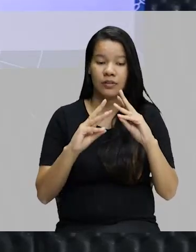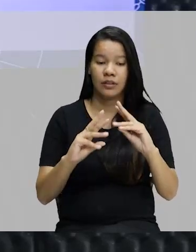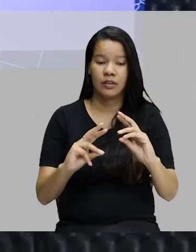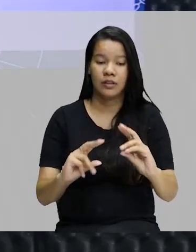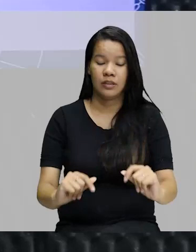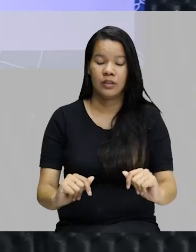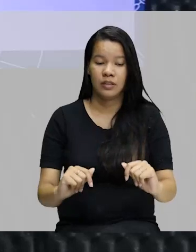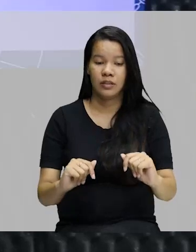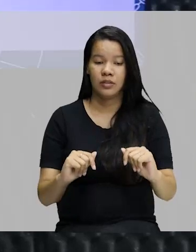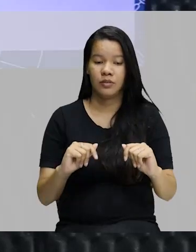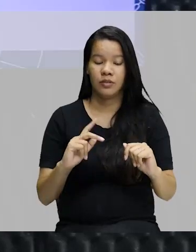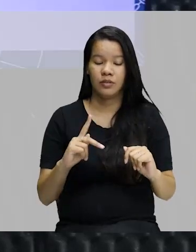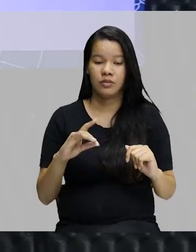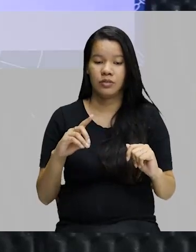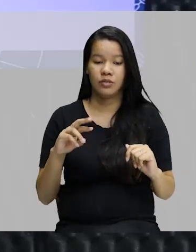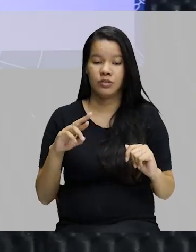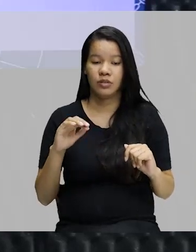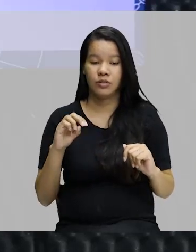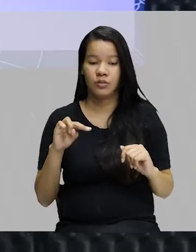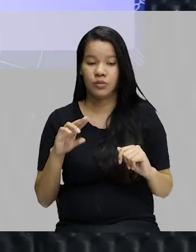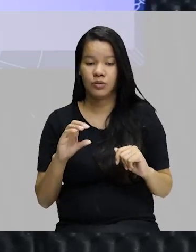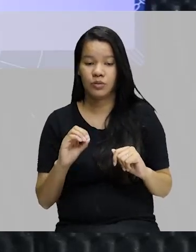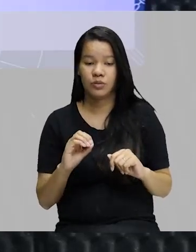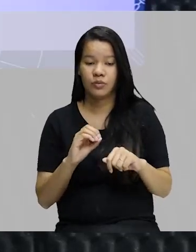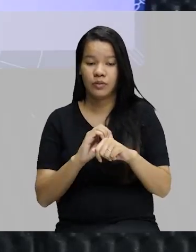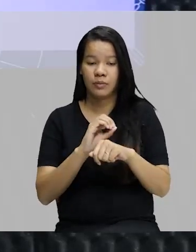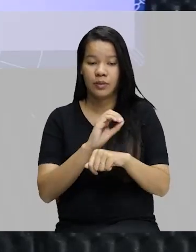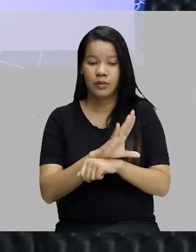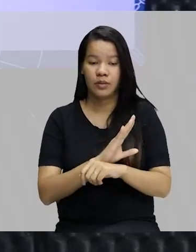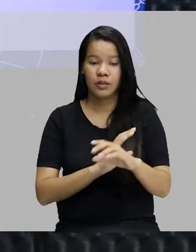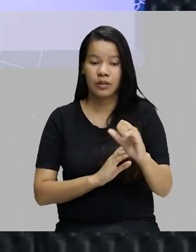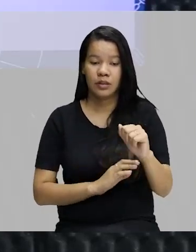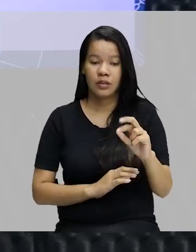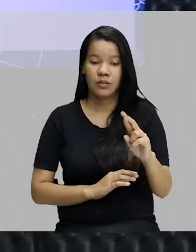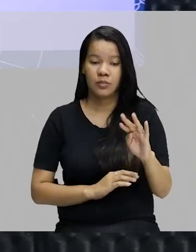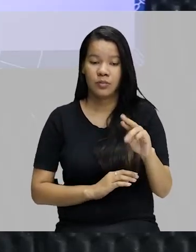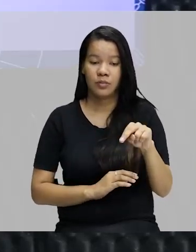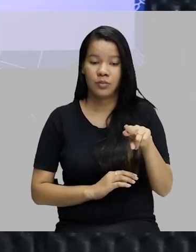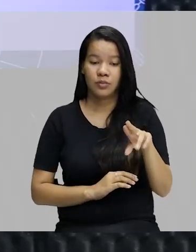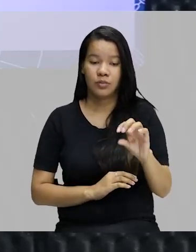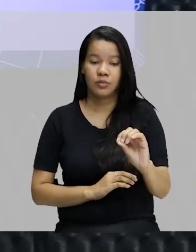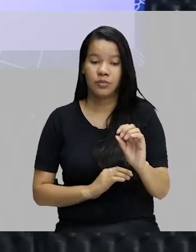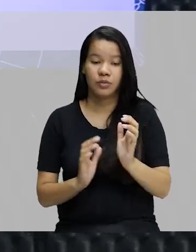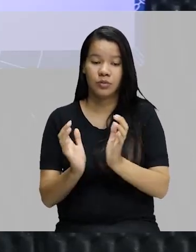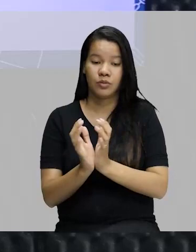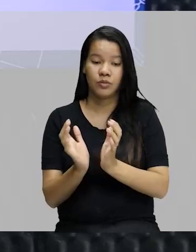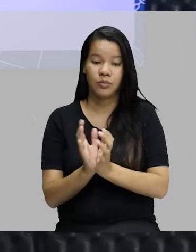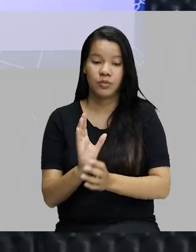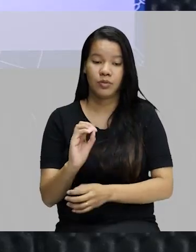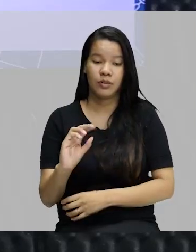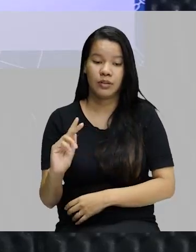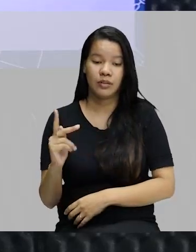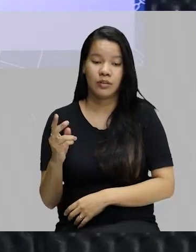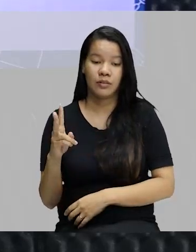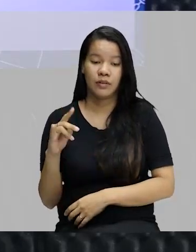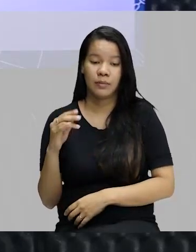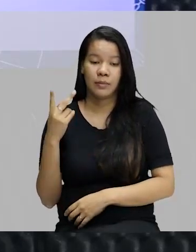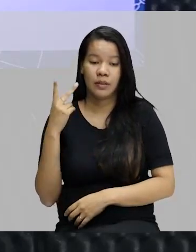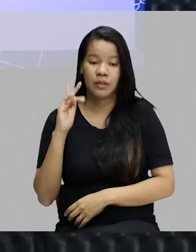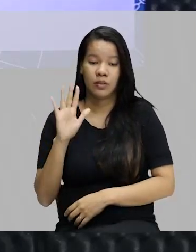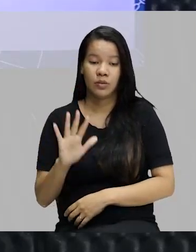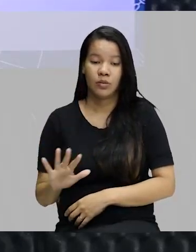para um carbono e o grupo OH vai para um outro carbono. Como nós vamos ter